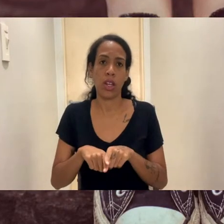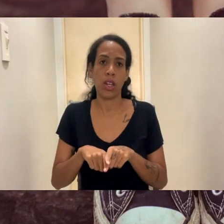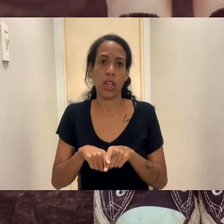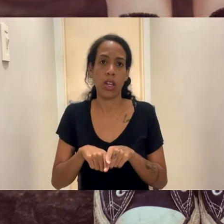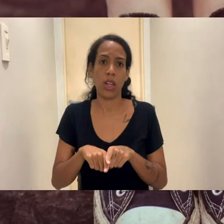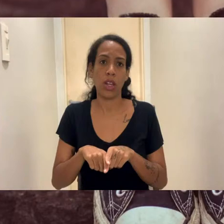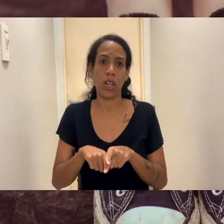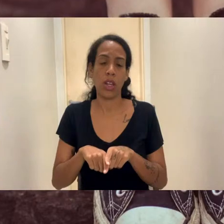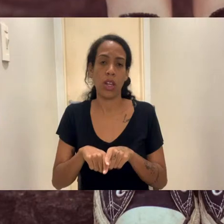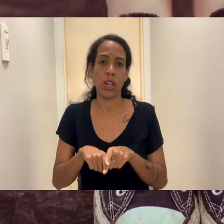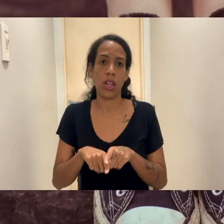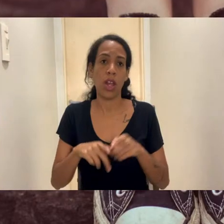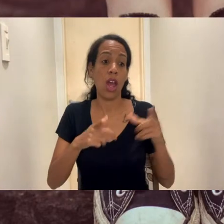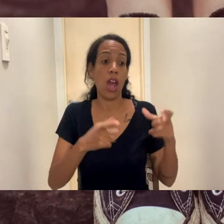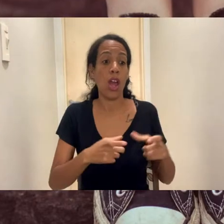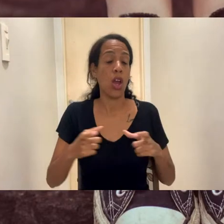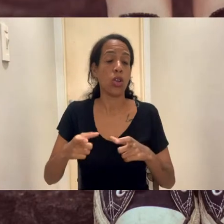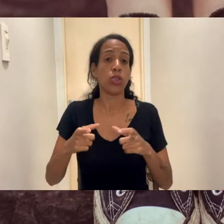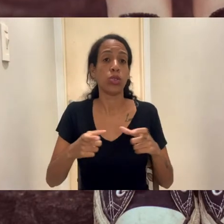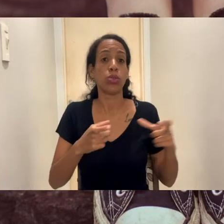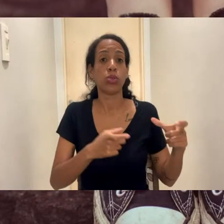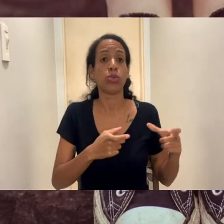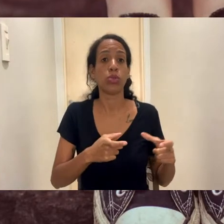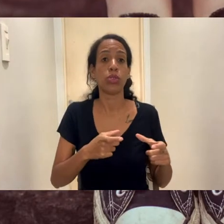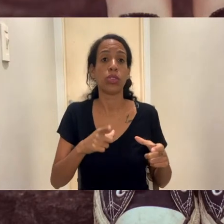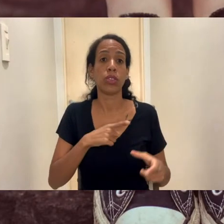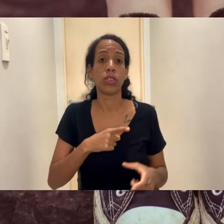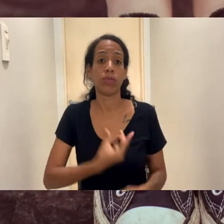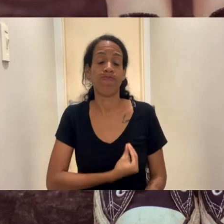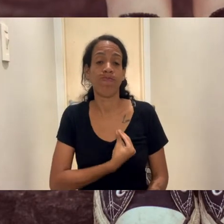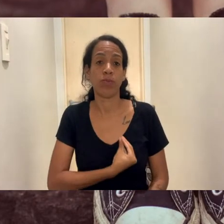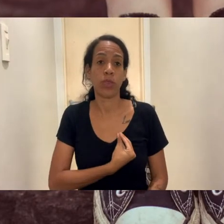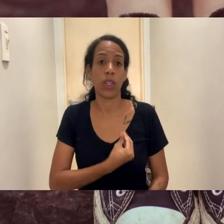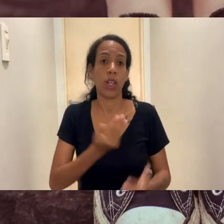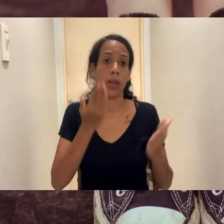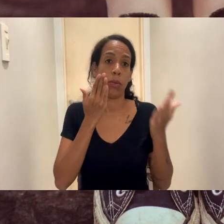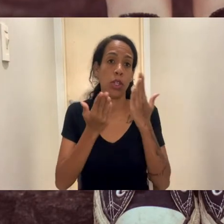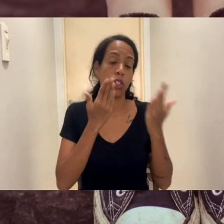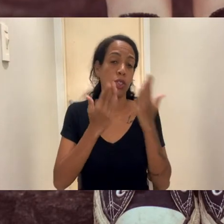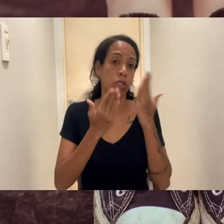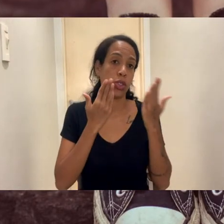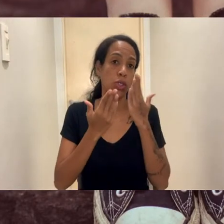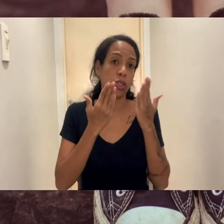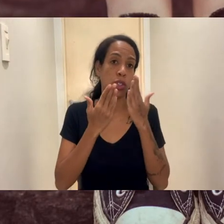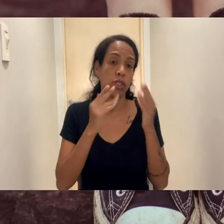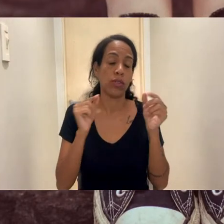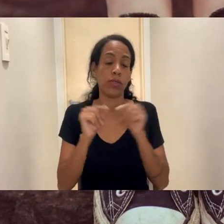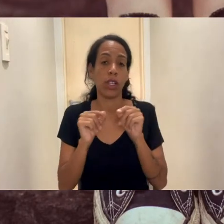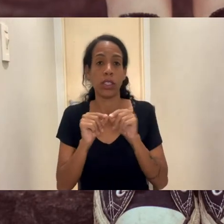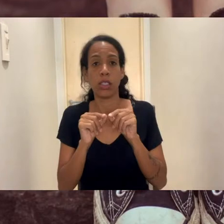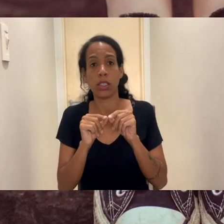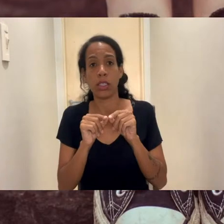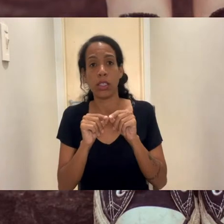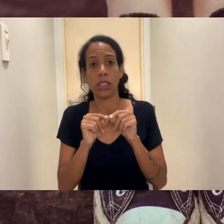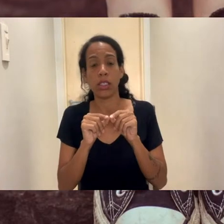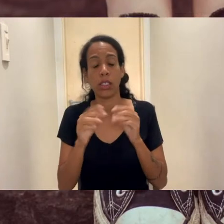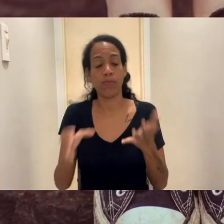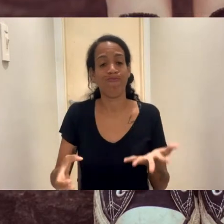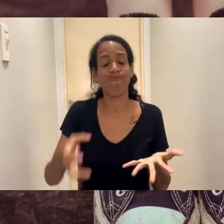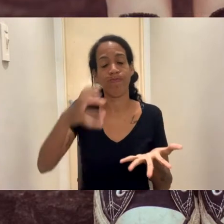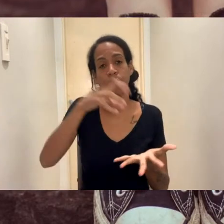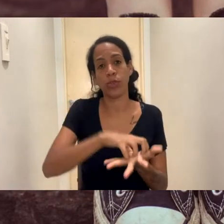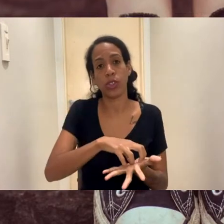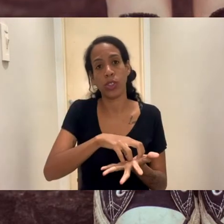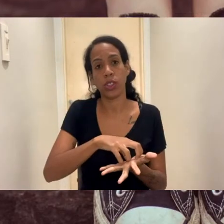resolução, onde faz parte da nossa atuação como psicólogos participar da elaboração, da implementação,